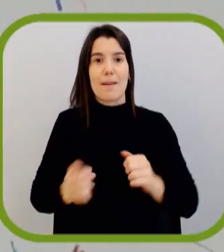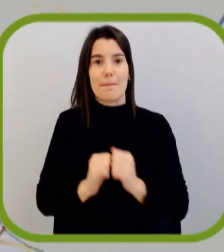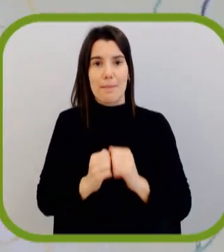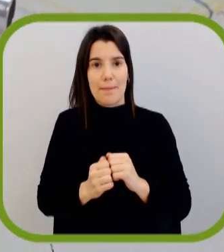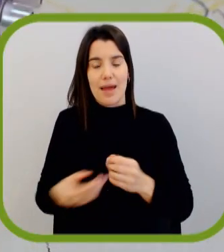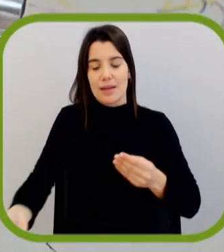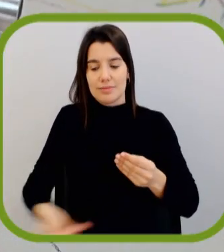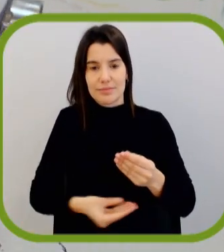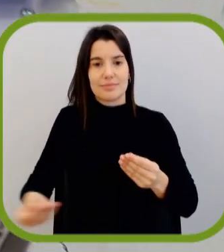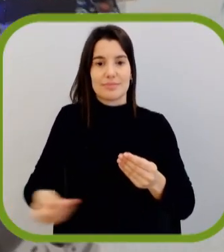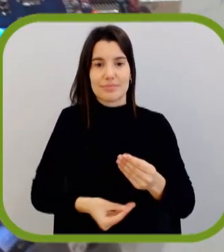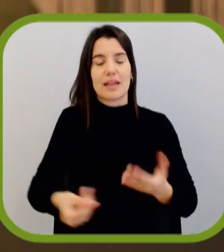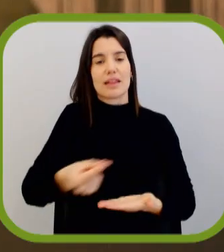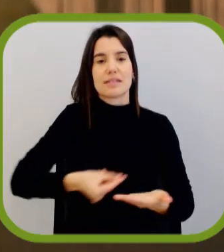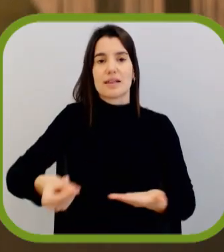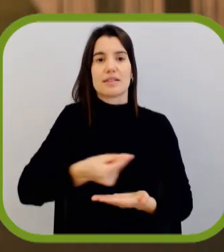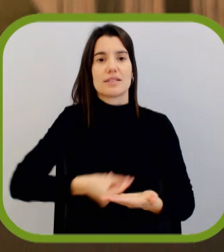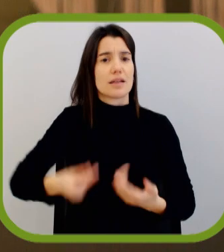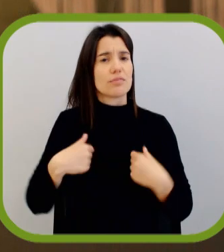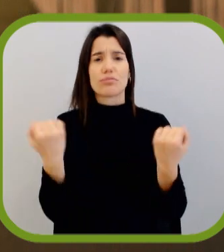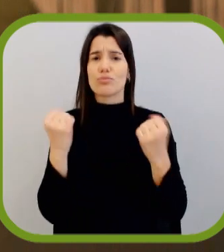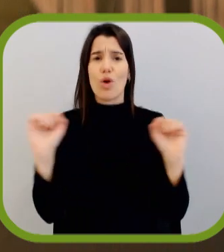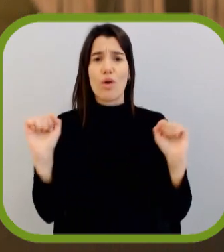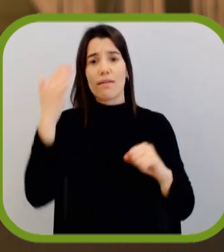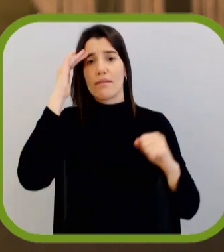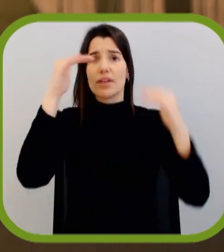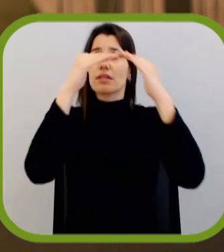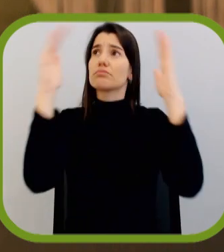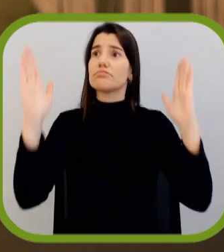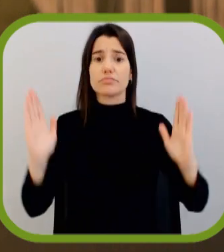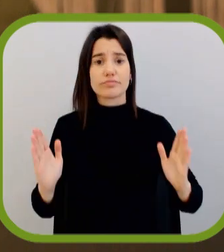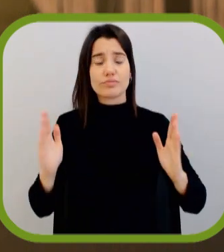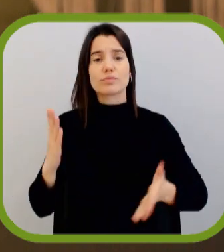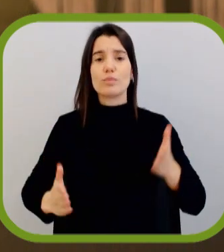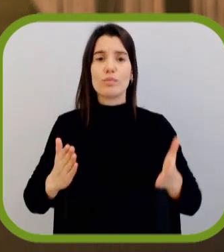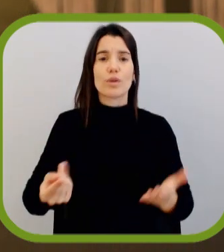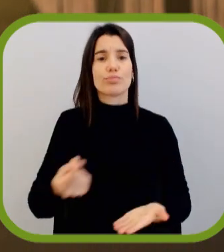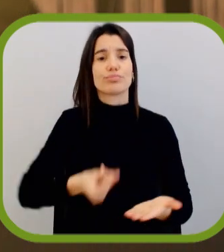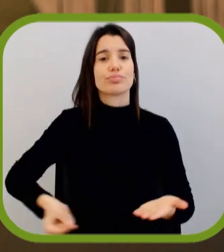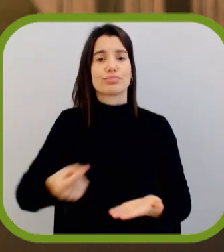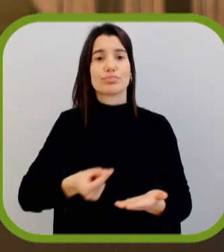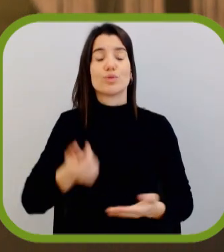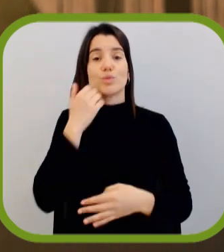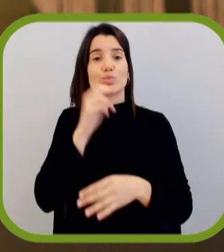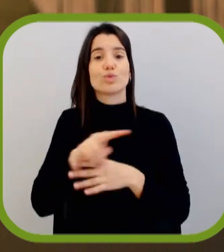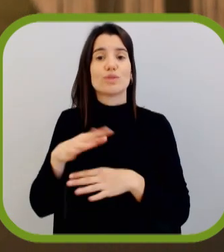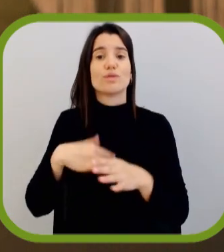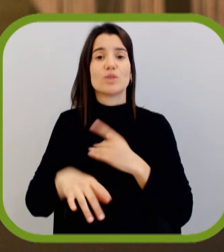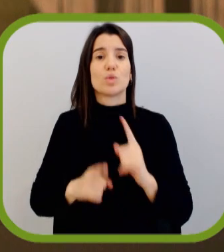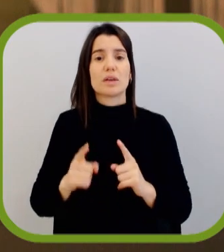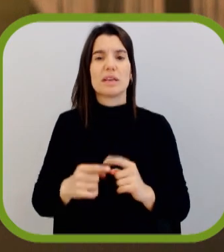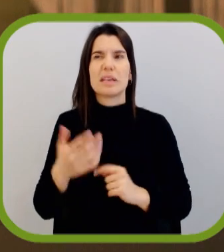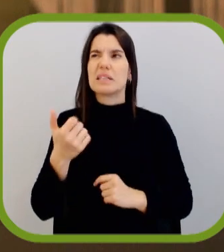papel para ele fazer mais um desenho. E, portanto, é totalmente autónomo, ele está fechado numa vitrine e, de facto, o museu, a única coisa que tem que